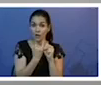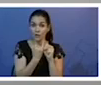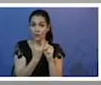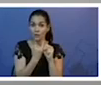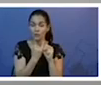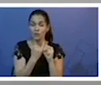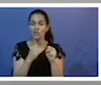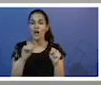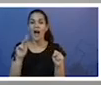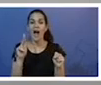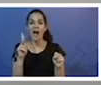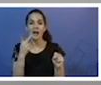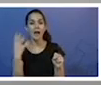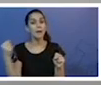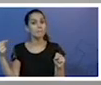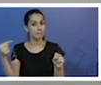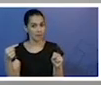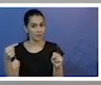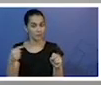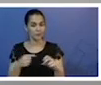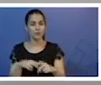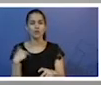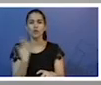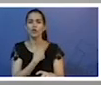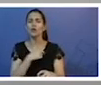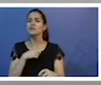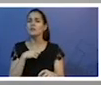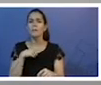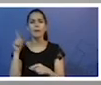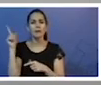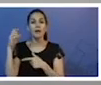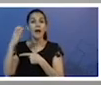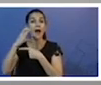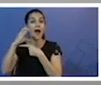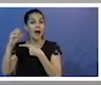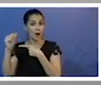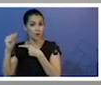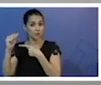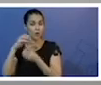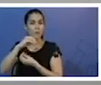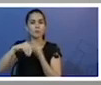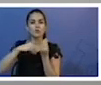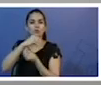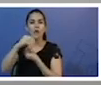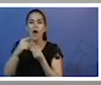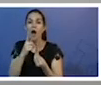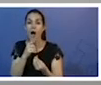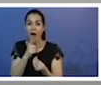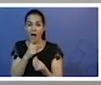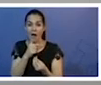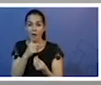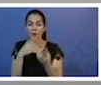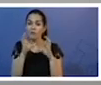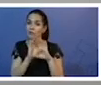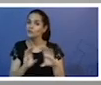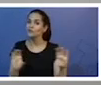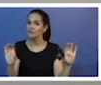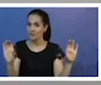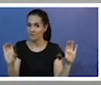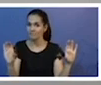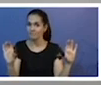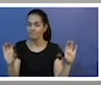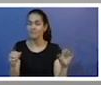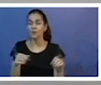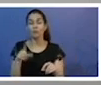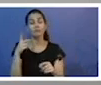Aqui nós temos como exemplo o sulfato de cálcio. Então, quando ele é misturado em água, ele vai dissociar. Então, na verdade, ele